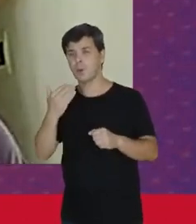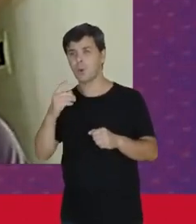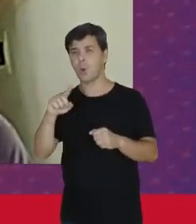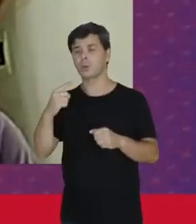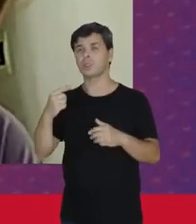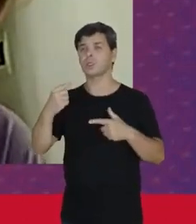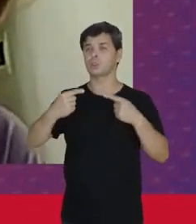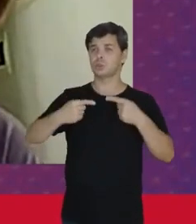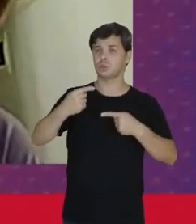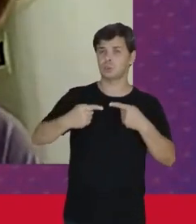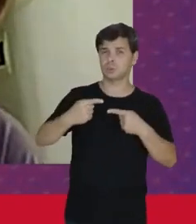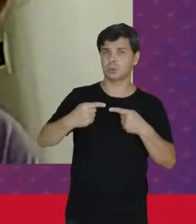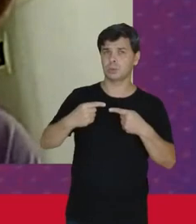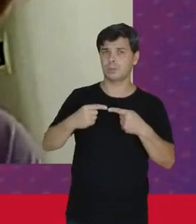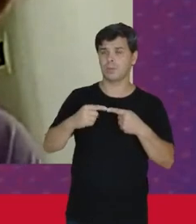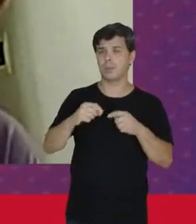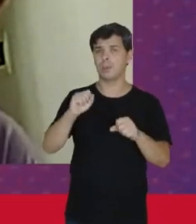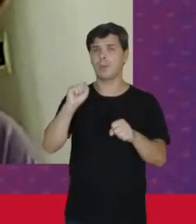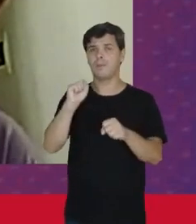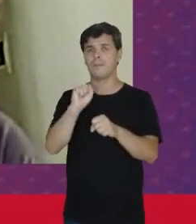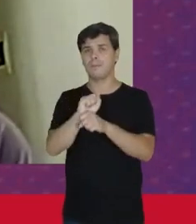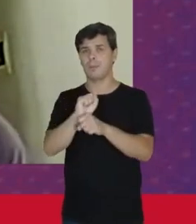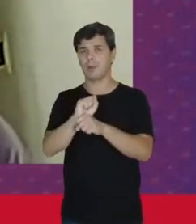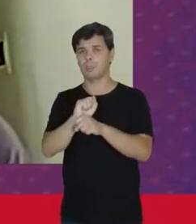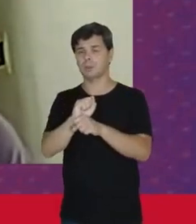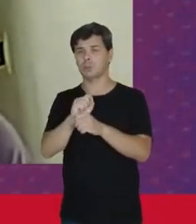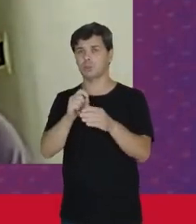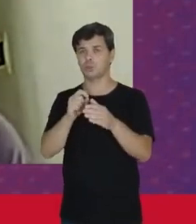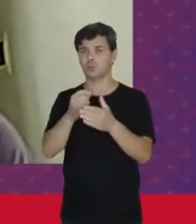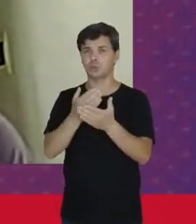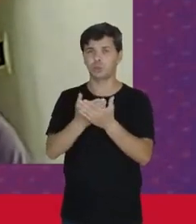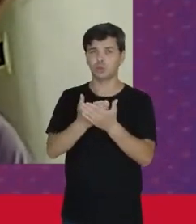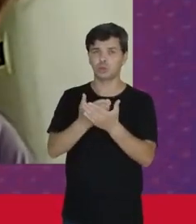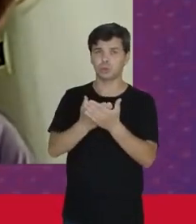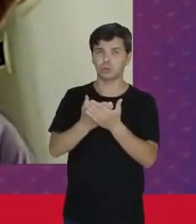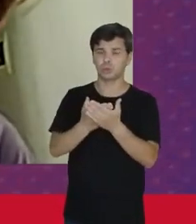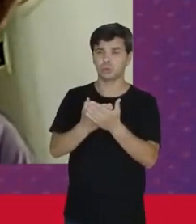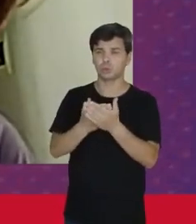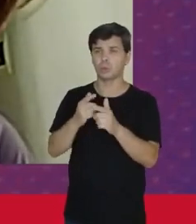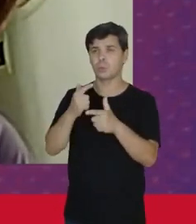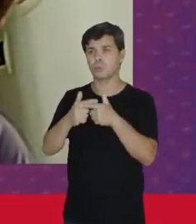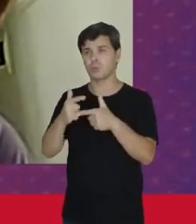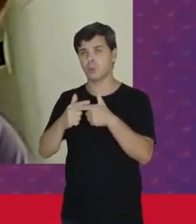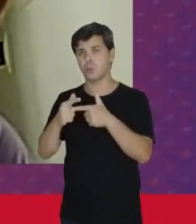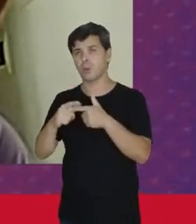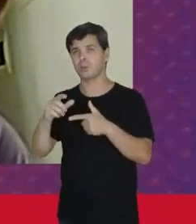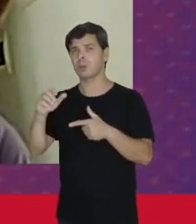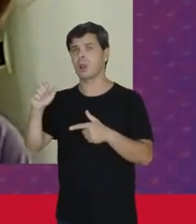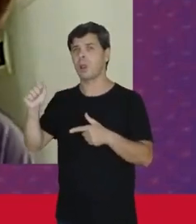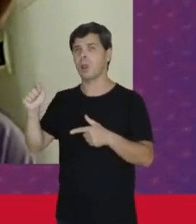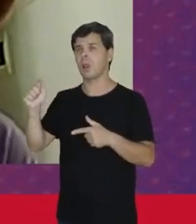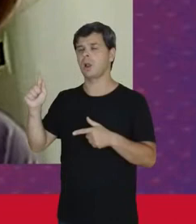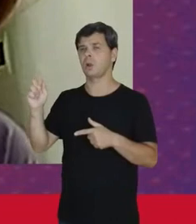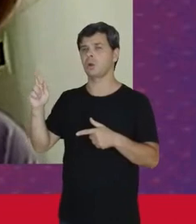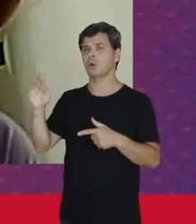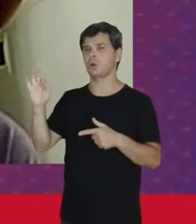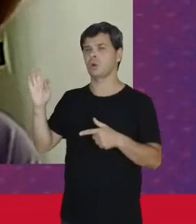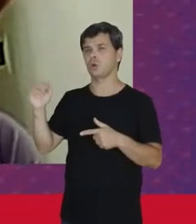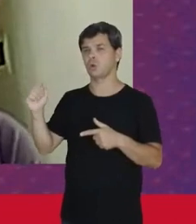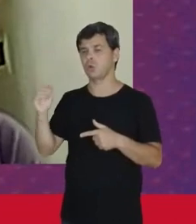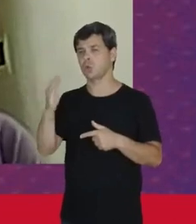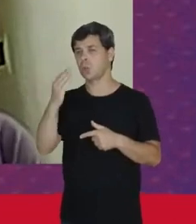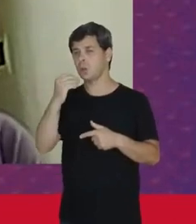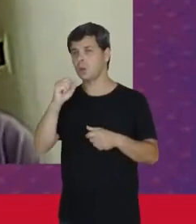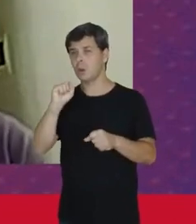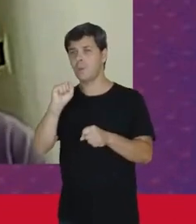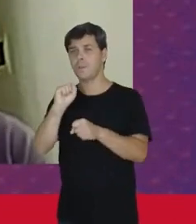discussão também foi a paralisação dos estudos, né, dos efeitos dos agrotóxicos nos alimentos, né, que é o